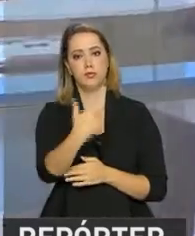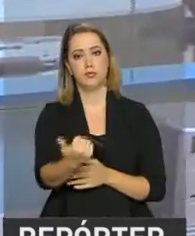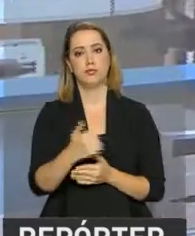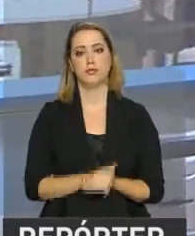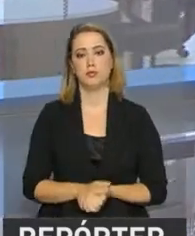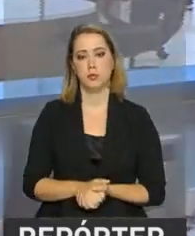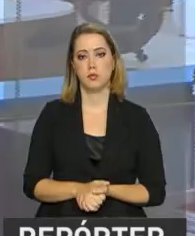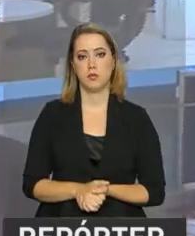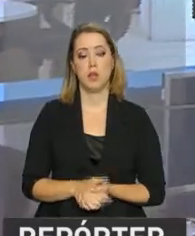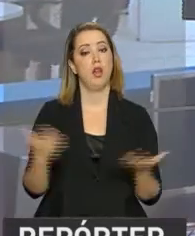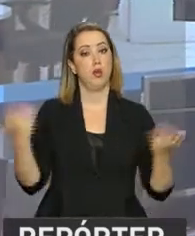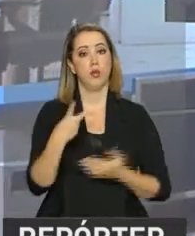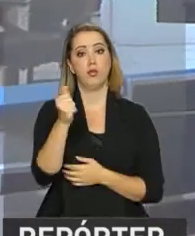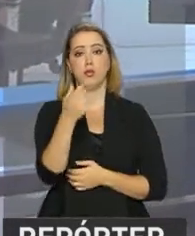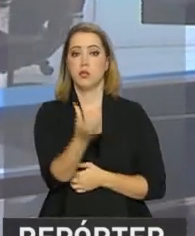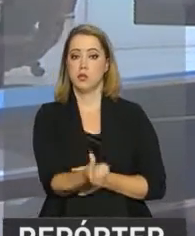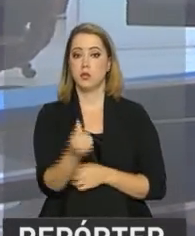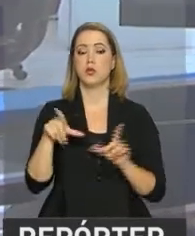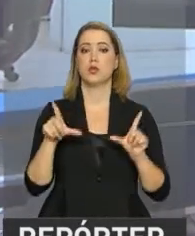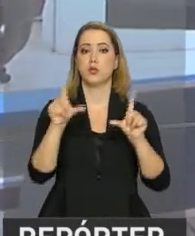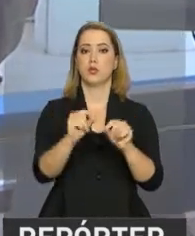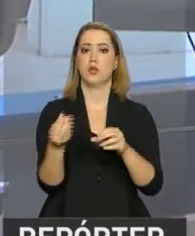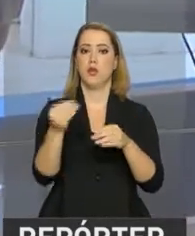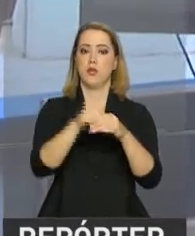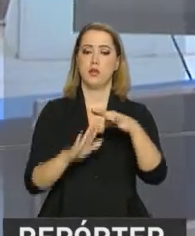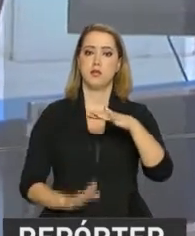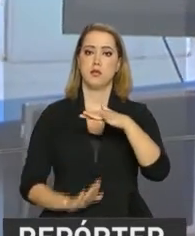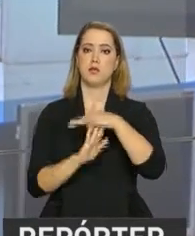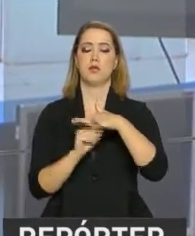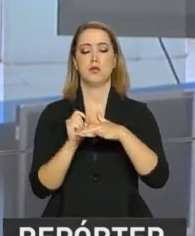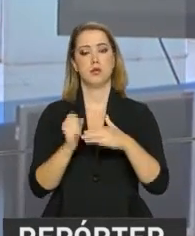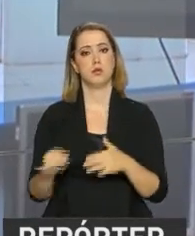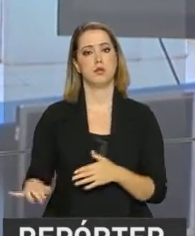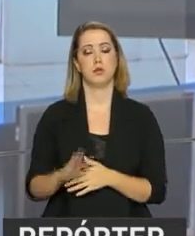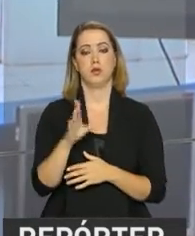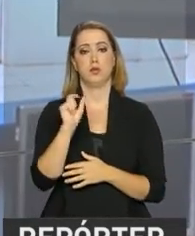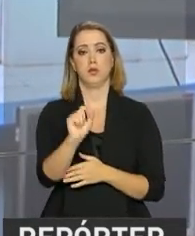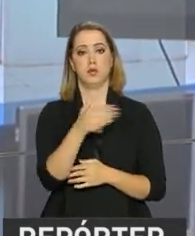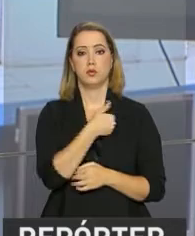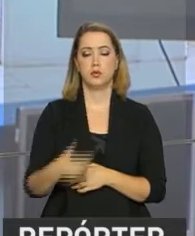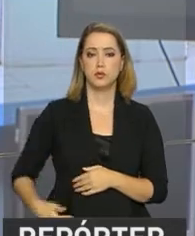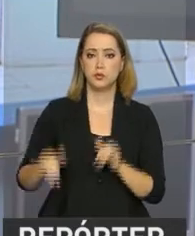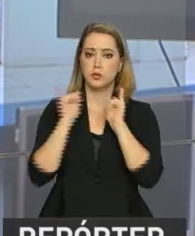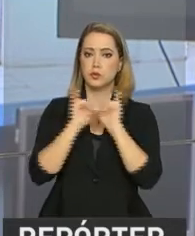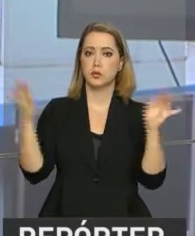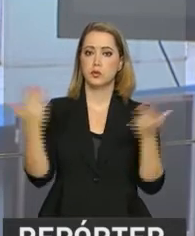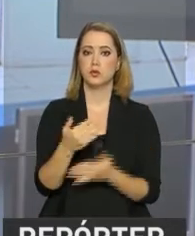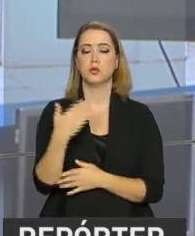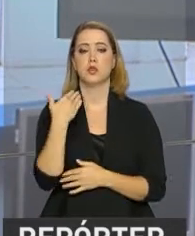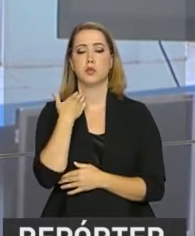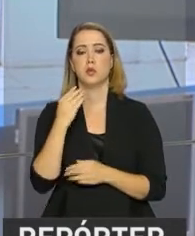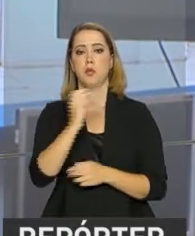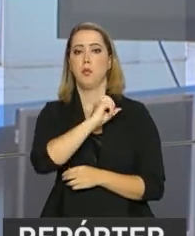e 2016 deve terminar com a inflação dentro do teto da meta estipulada pelo governo os números foram divulgados hoje pelo